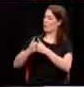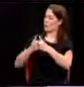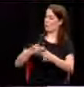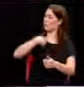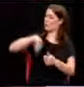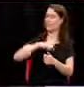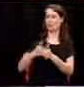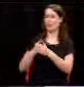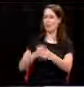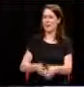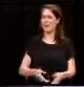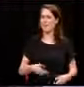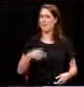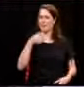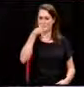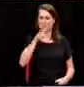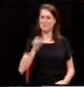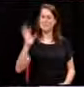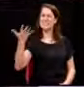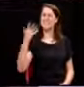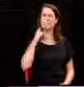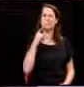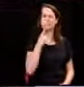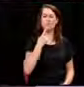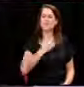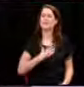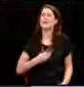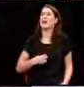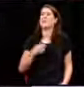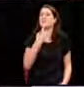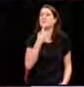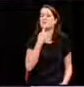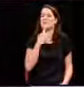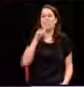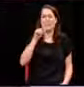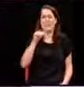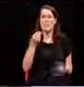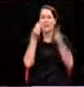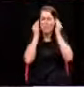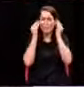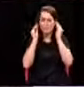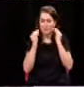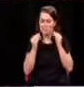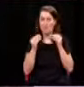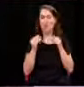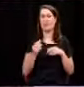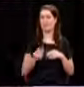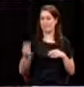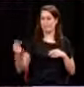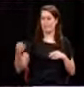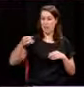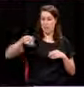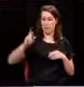eles gostaram imenso. Portanto, mesmo através do Facebook, do portal do Servine, tem lá imensos comentários